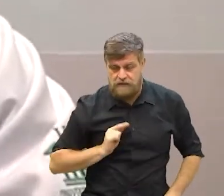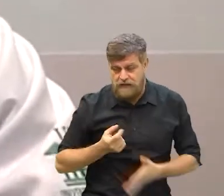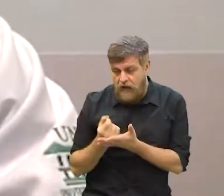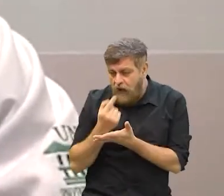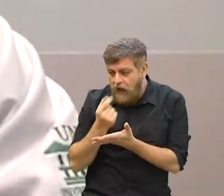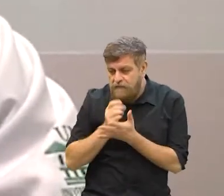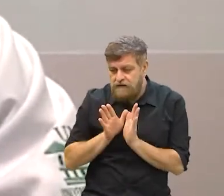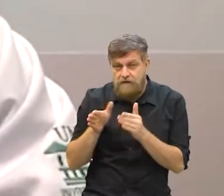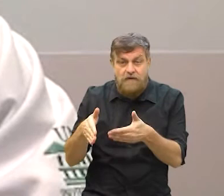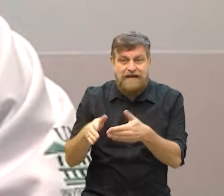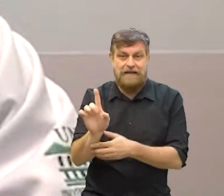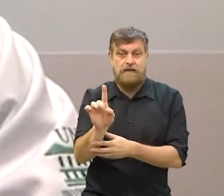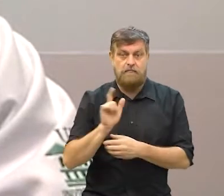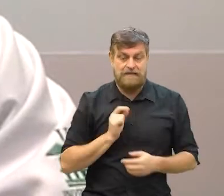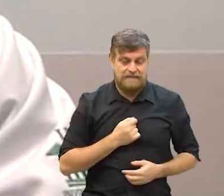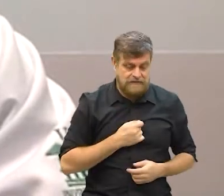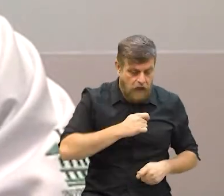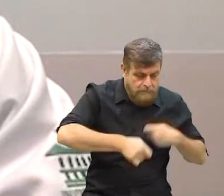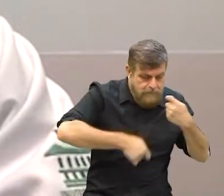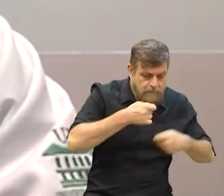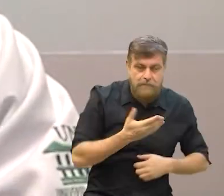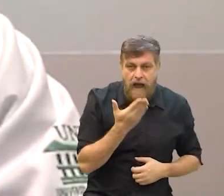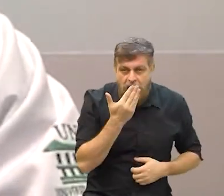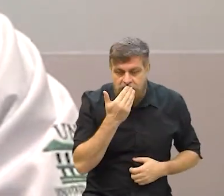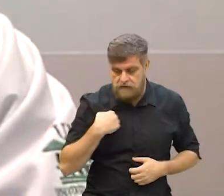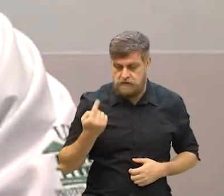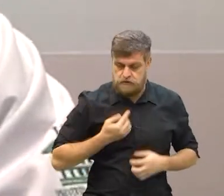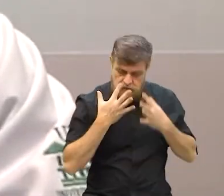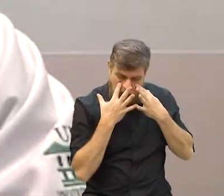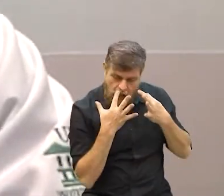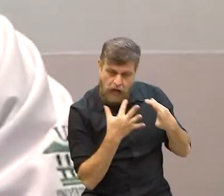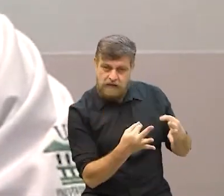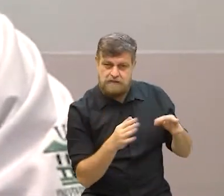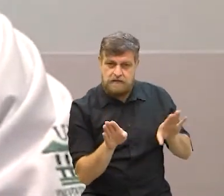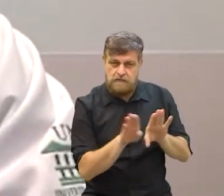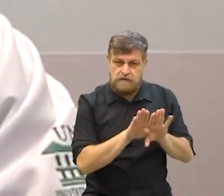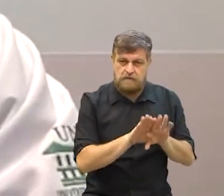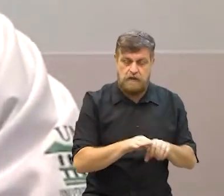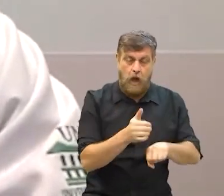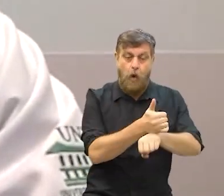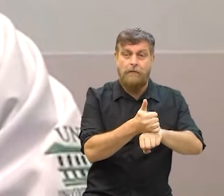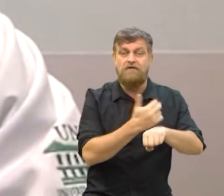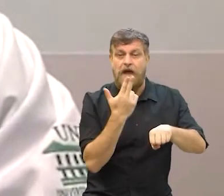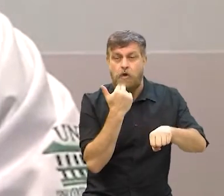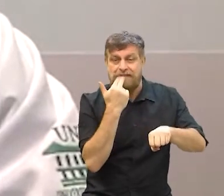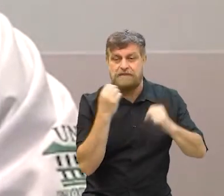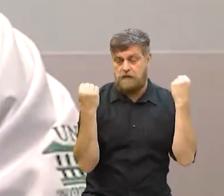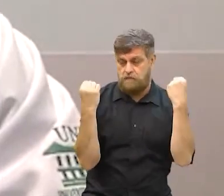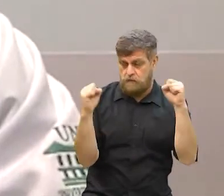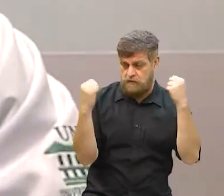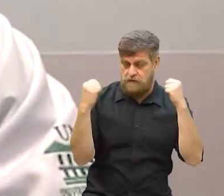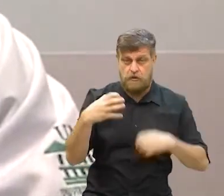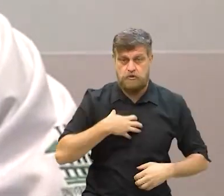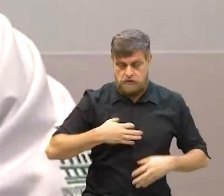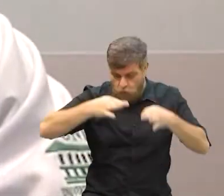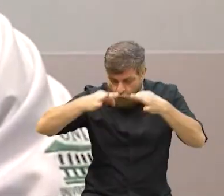focar em medicação, focar no nosso estilo de vida, prestar atenção, né, na nossa alimentação, procurar auxílio do nutricionista, fazer atividade